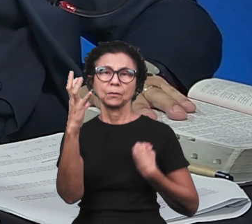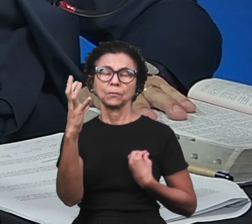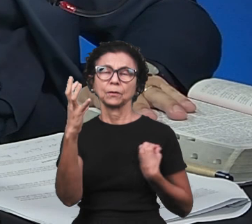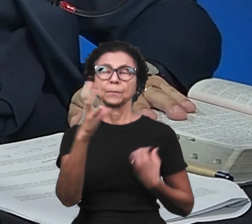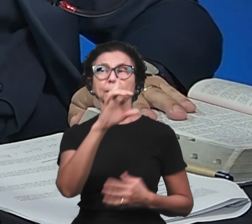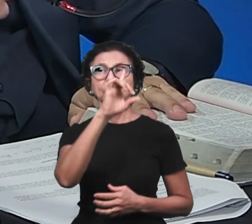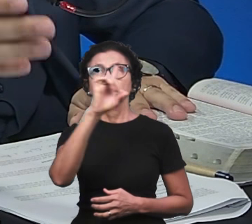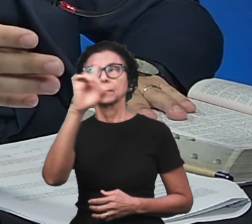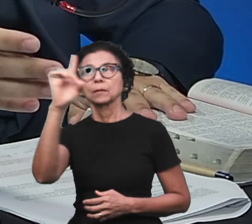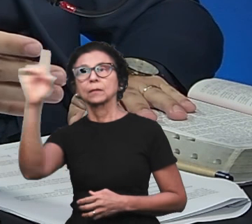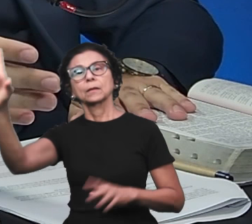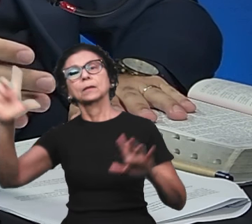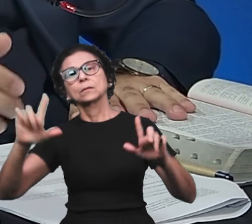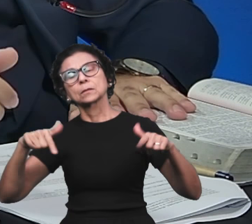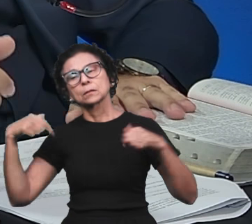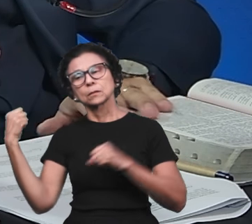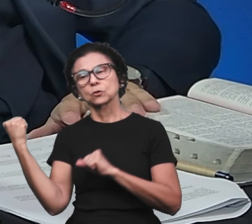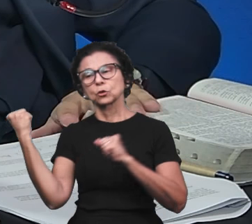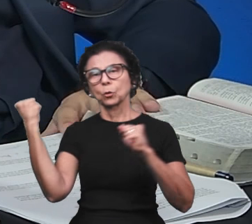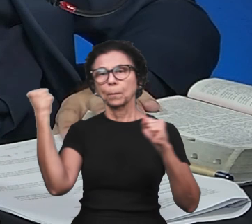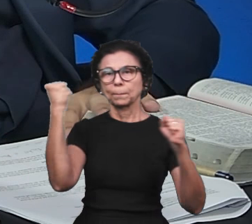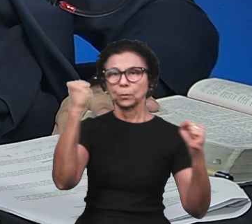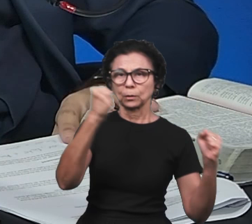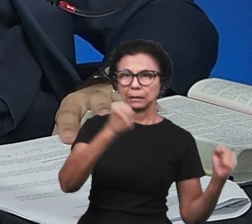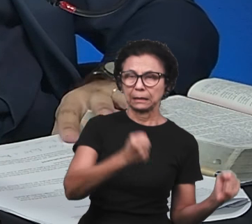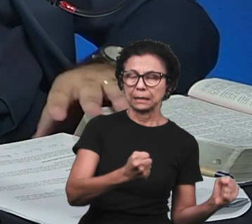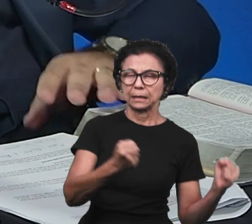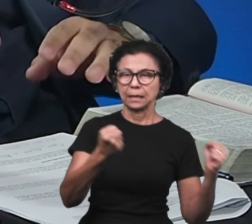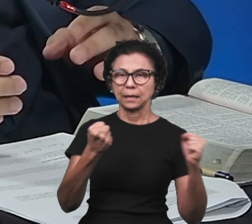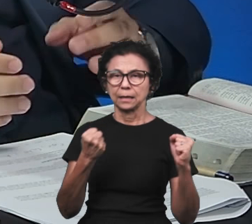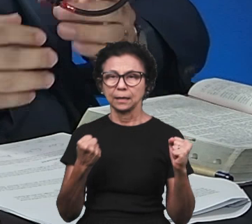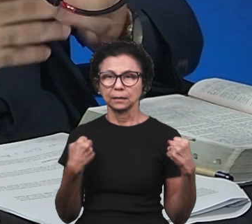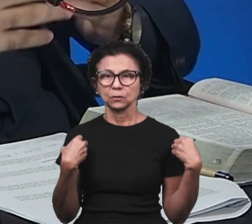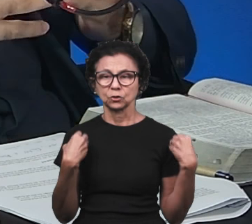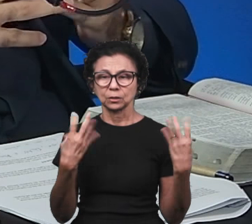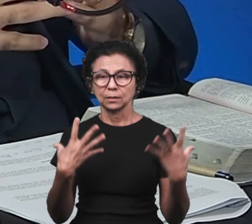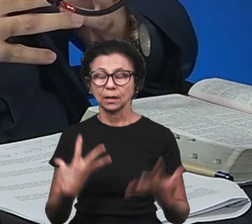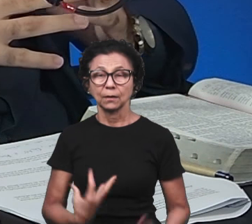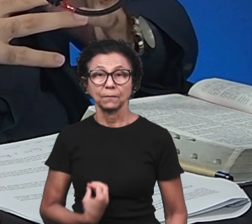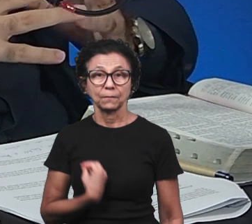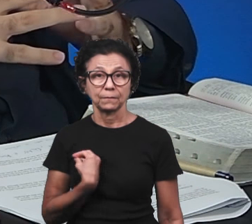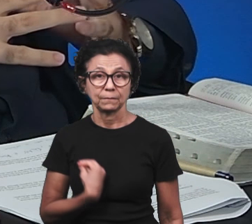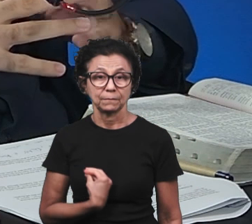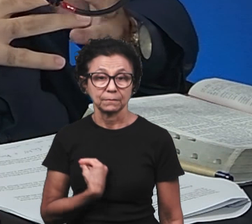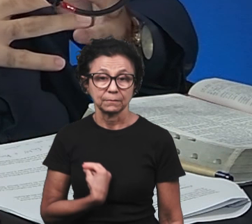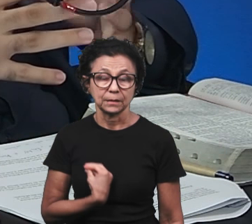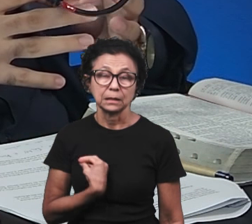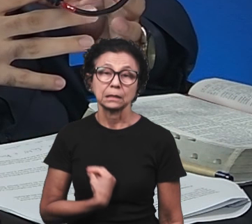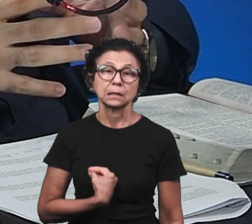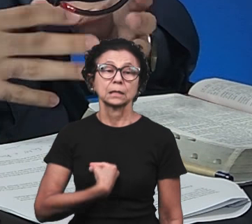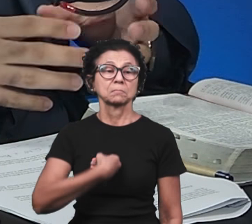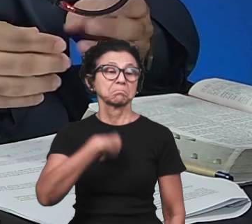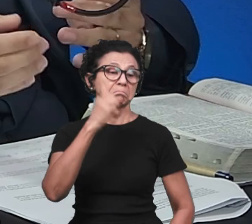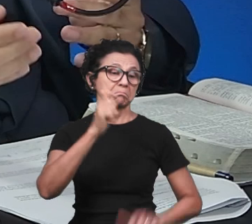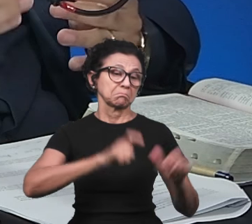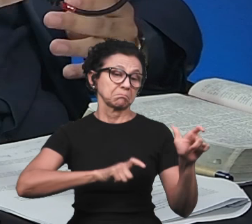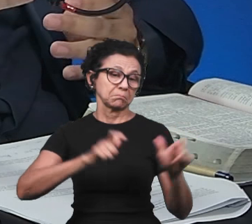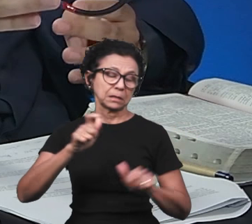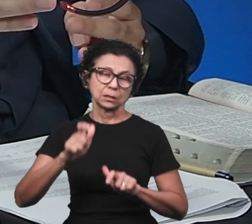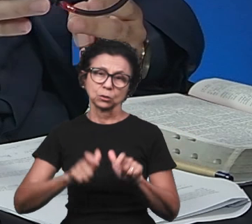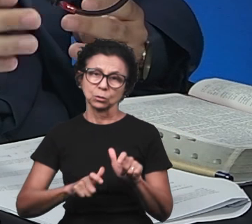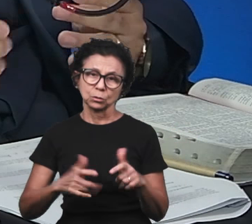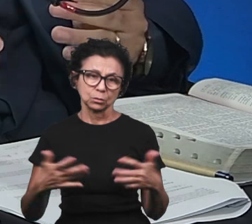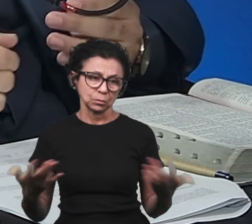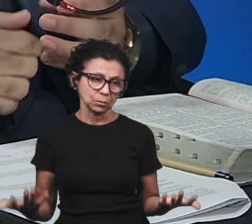Deus que opera com poder, há um Deus que pode fazer com que vidas ou pessoas, como o